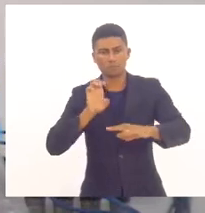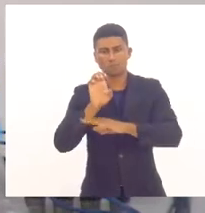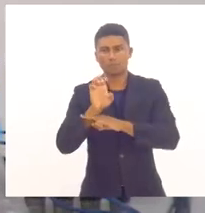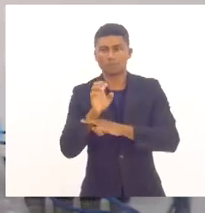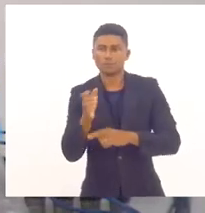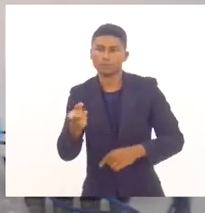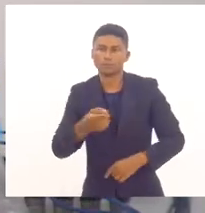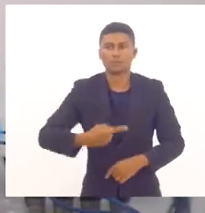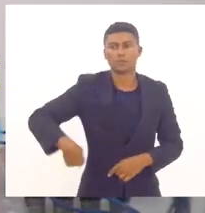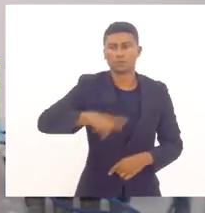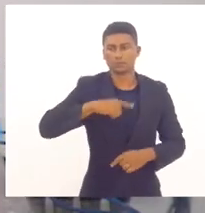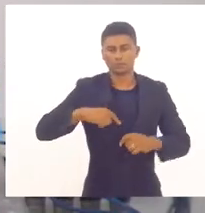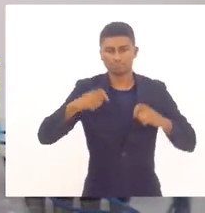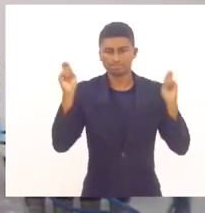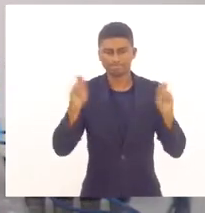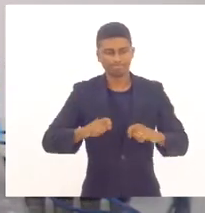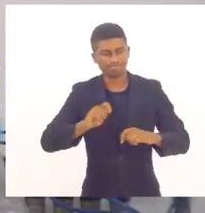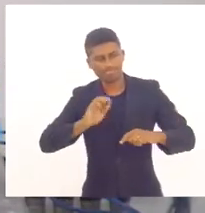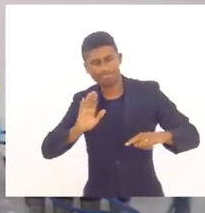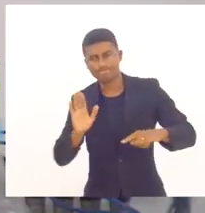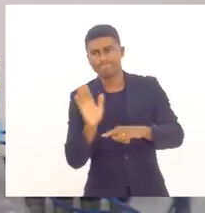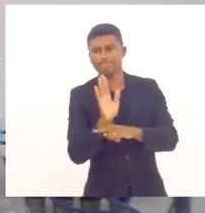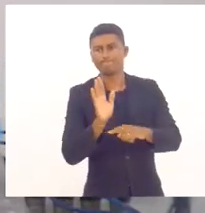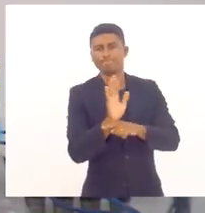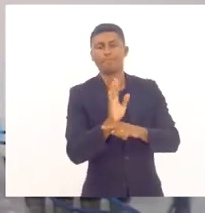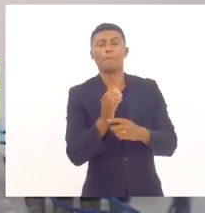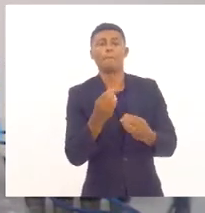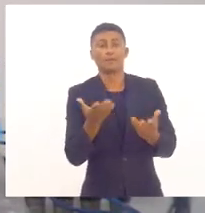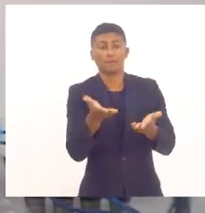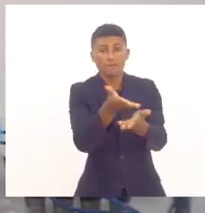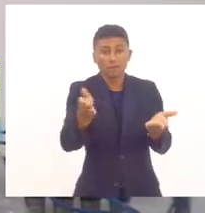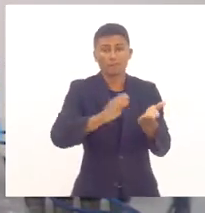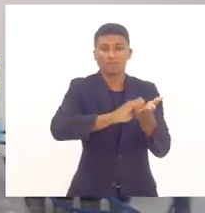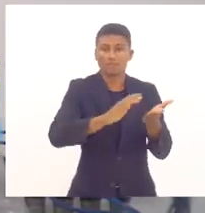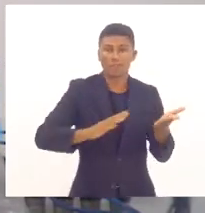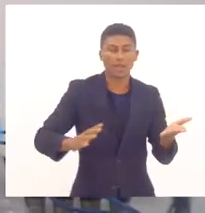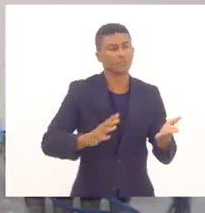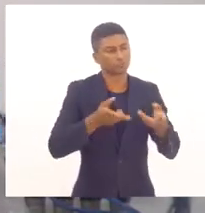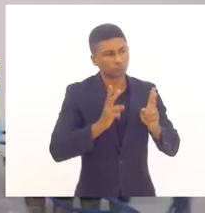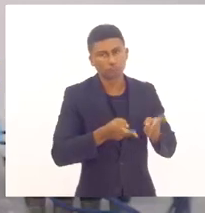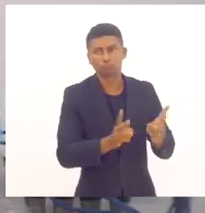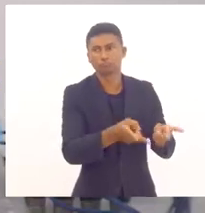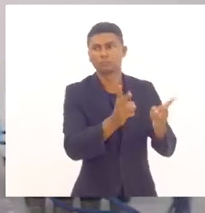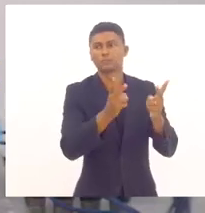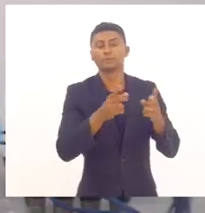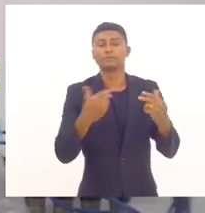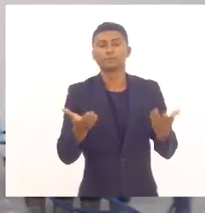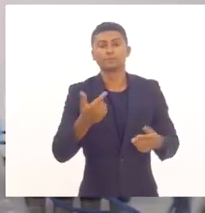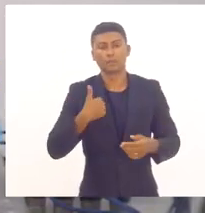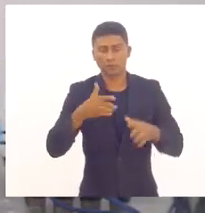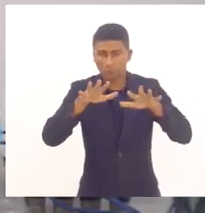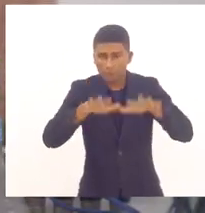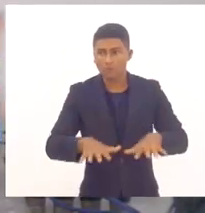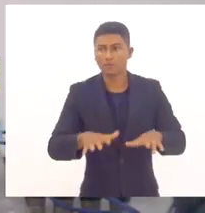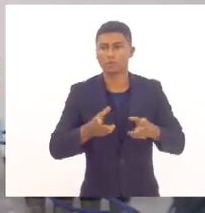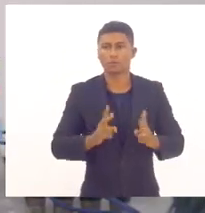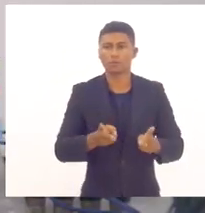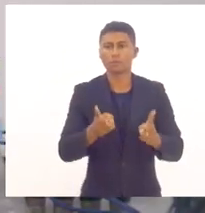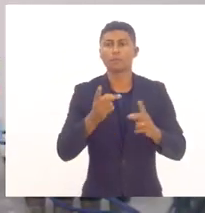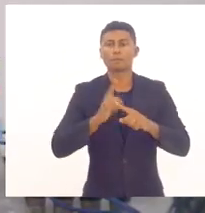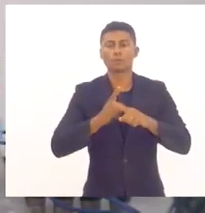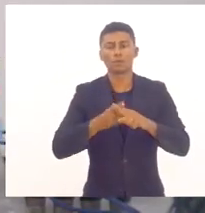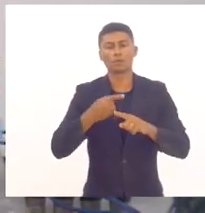estar ali ajudando, né, para que as atividades de vocês se desenvolvam. Eu vou permanecer aqui com vocês, porque para mim está sendo